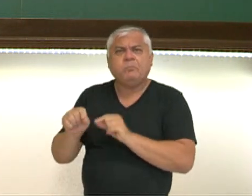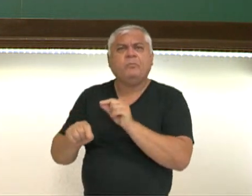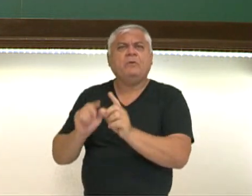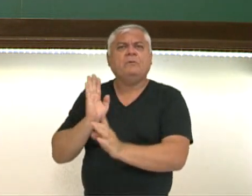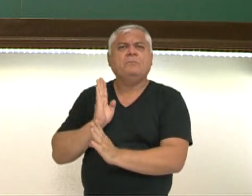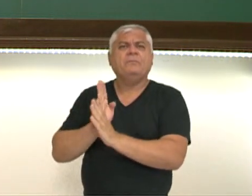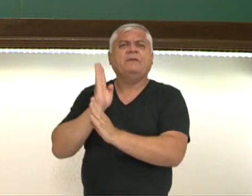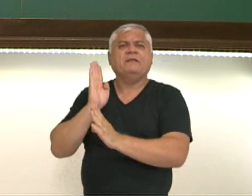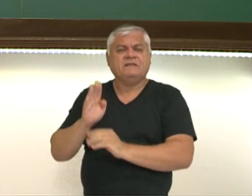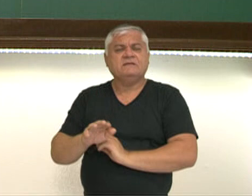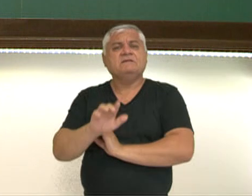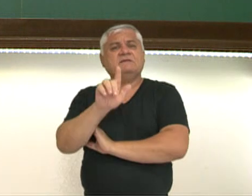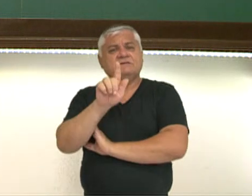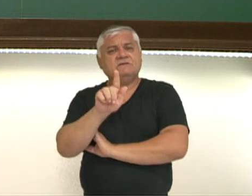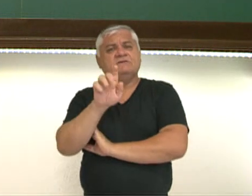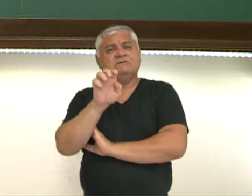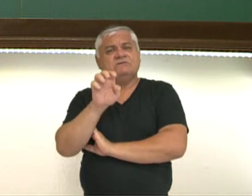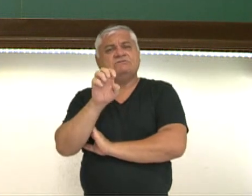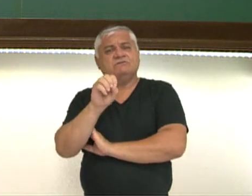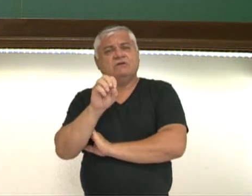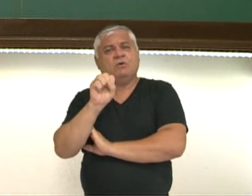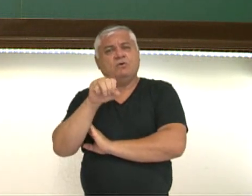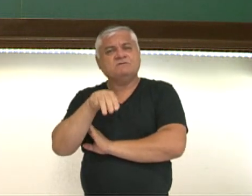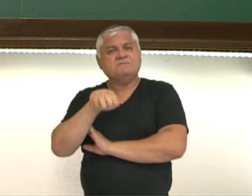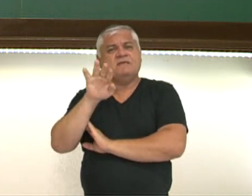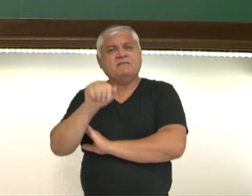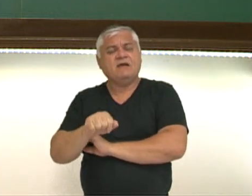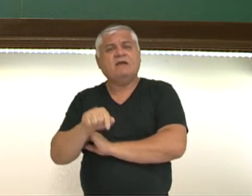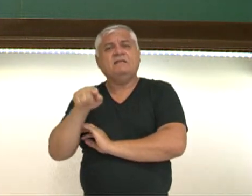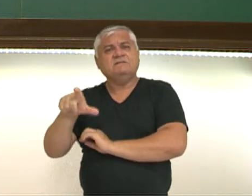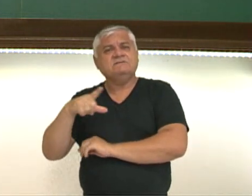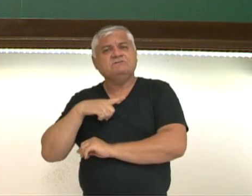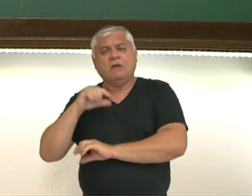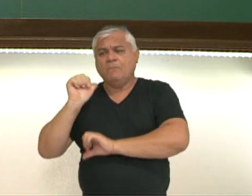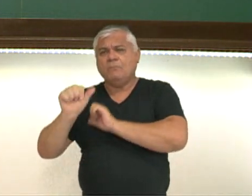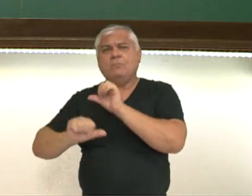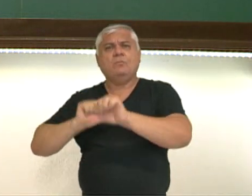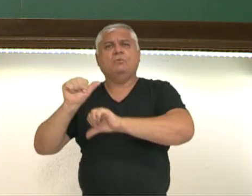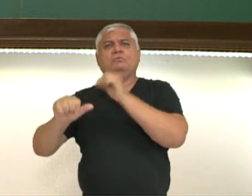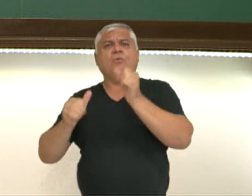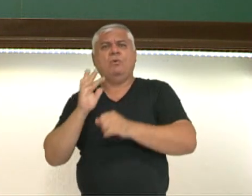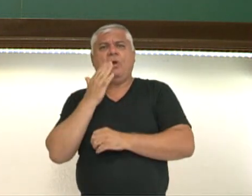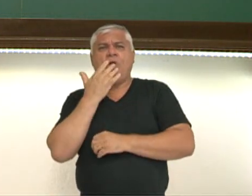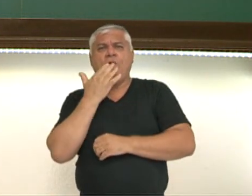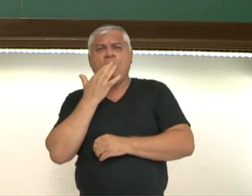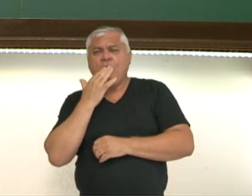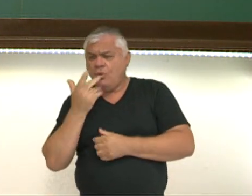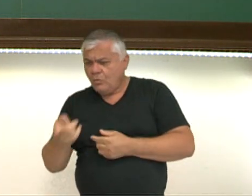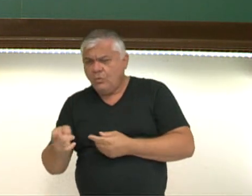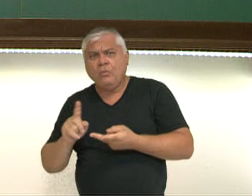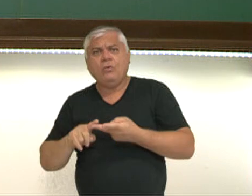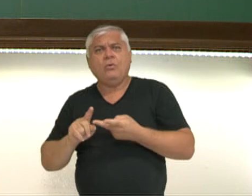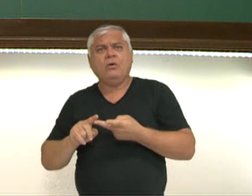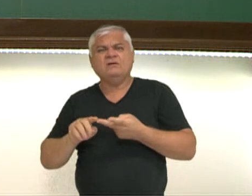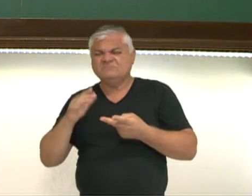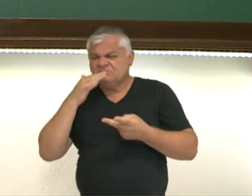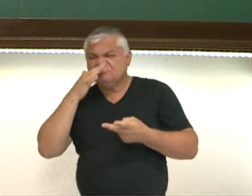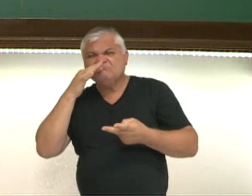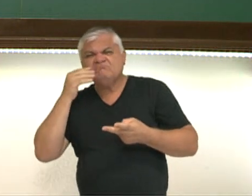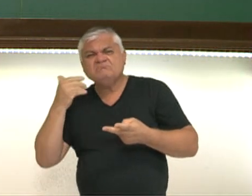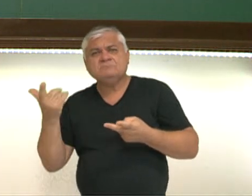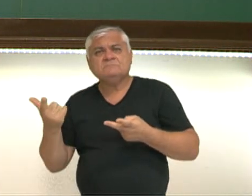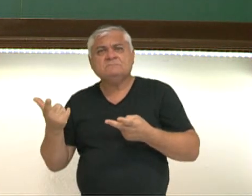sobremaneira, geosminas, as quais mudaram as condições físicas da água. Então, aquilo